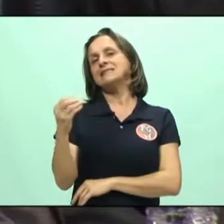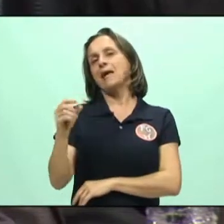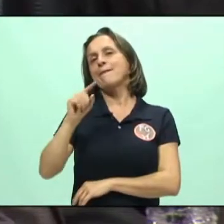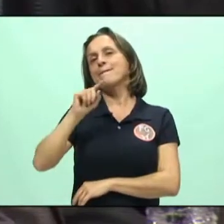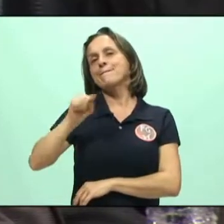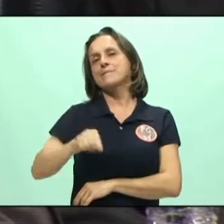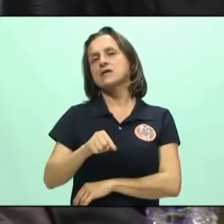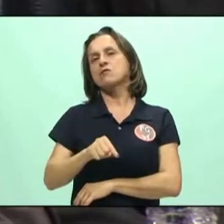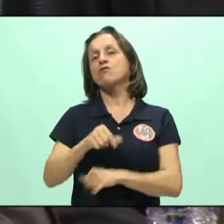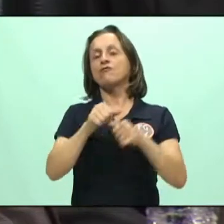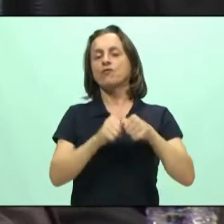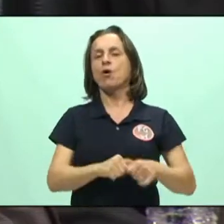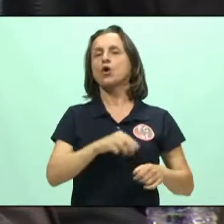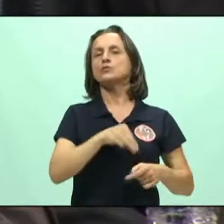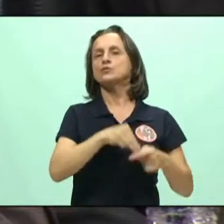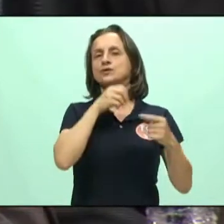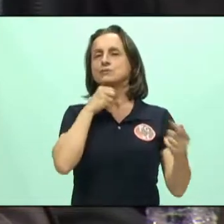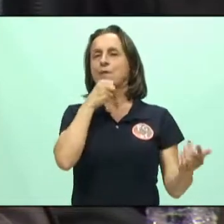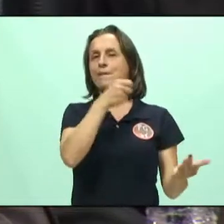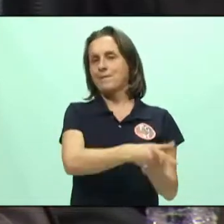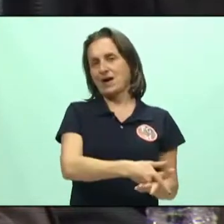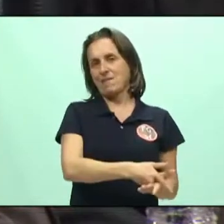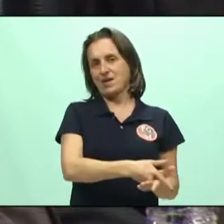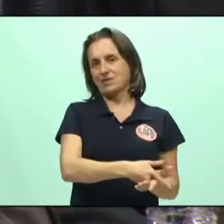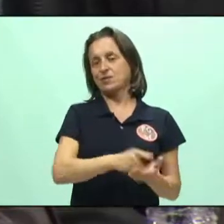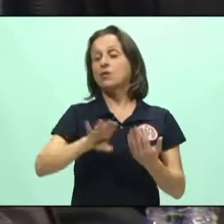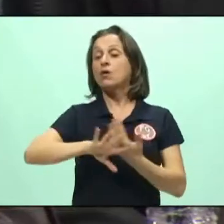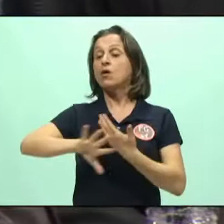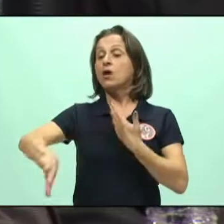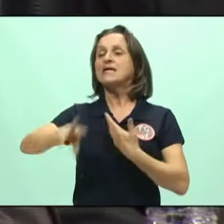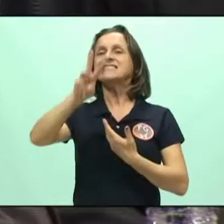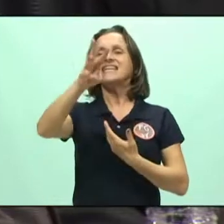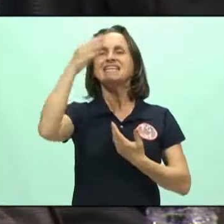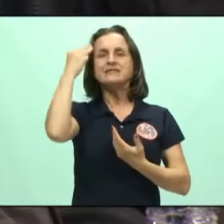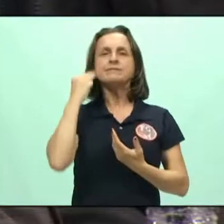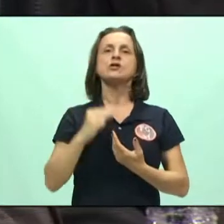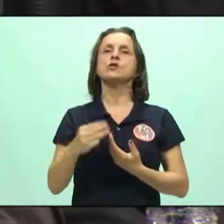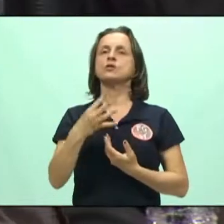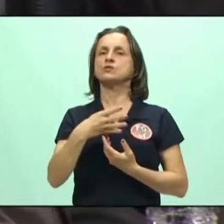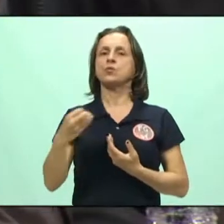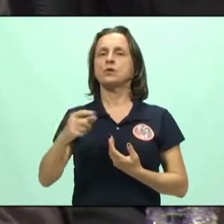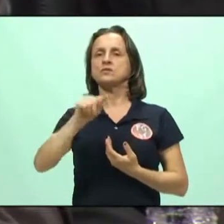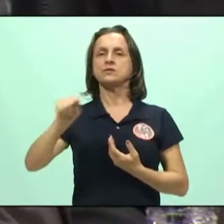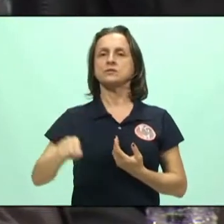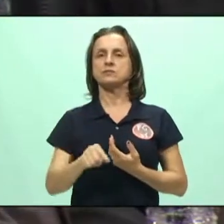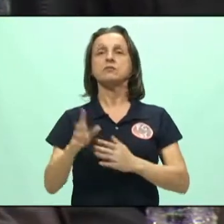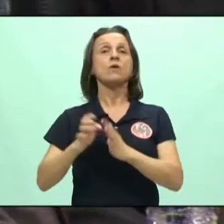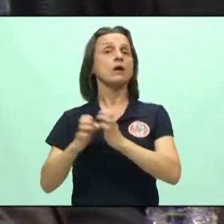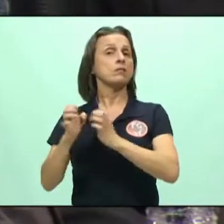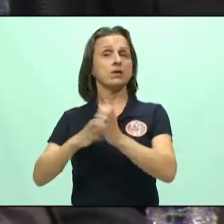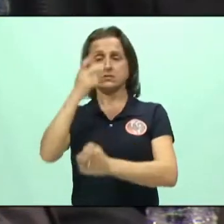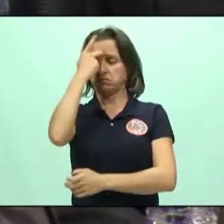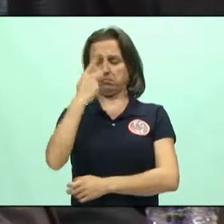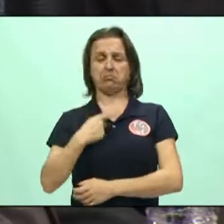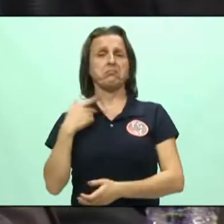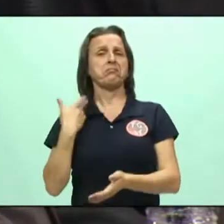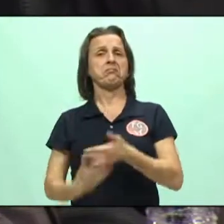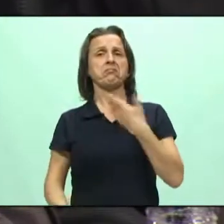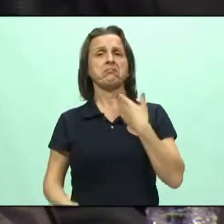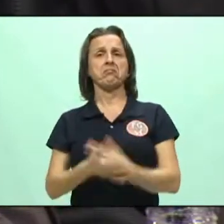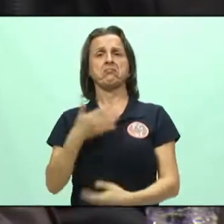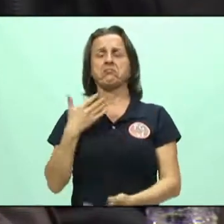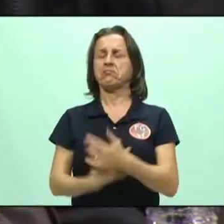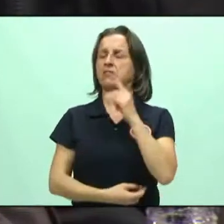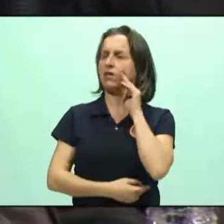de pagamento e o restante quase 3 milhões e 400 mil a empresa ficou para ela né e eu